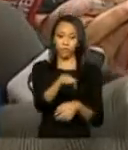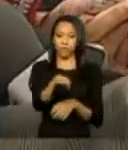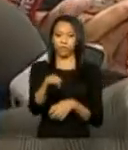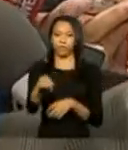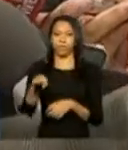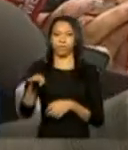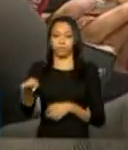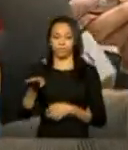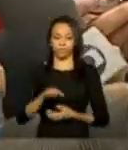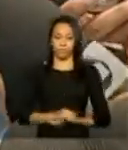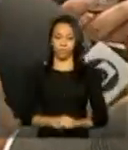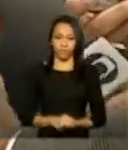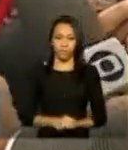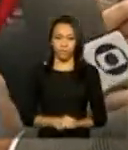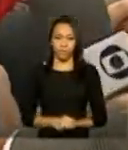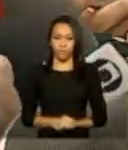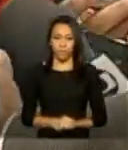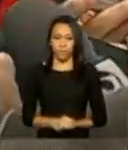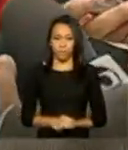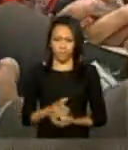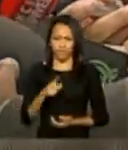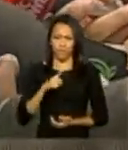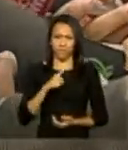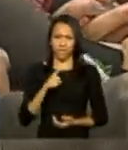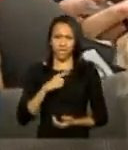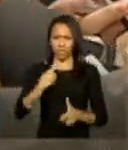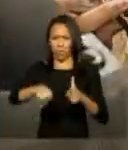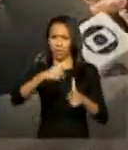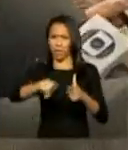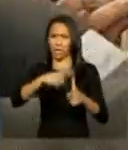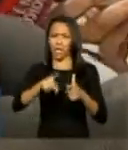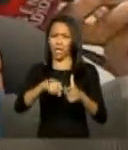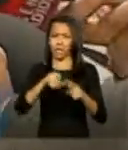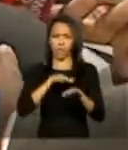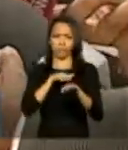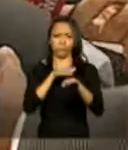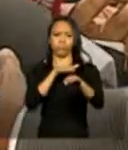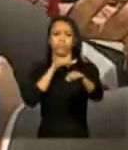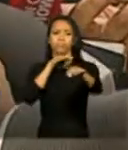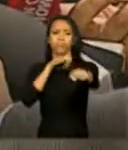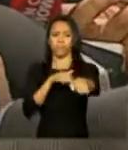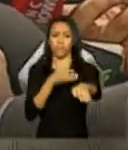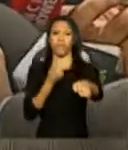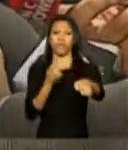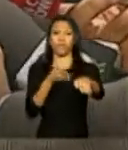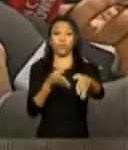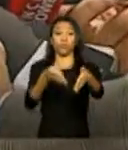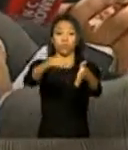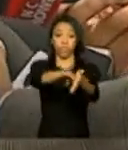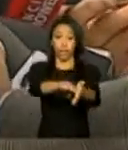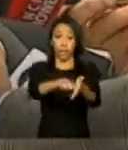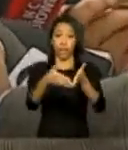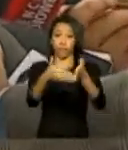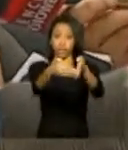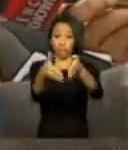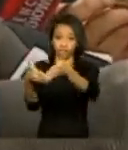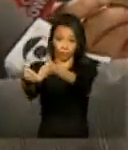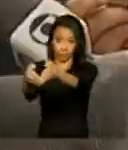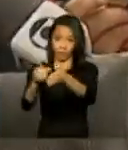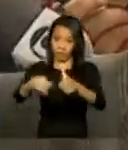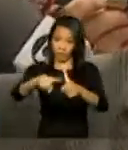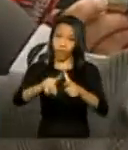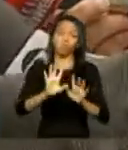Mesmo com esse aumento da safra, não vai ter um congestionamento dos portos? Não, esse sistema que já foi exitoso